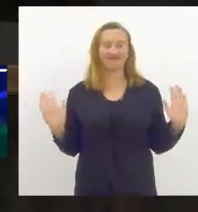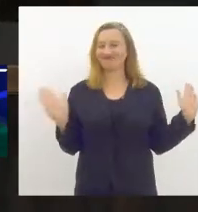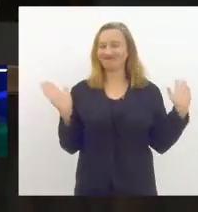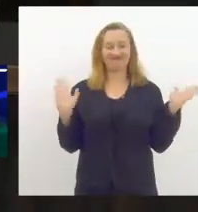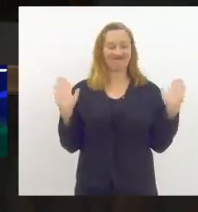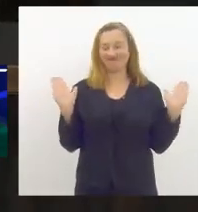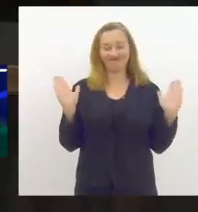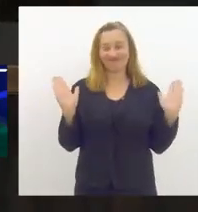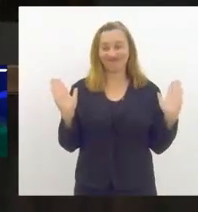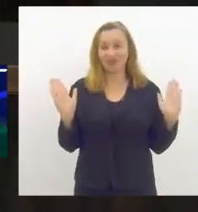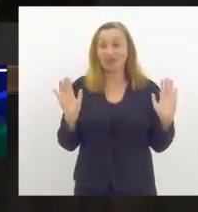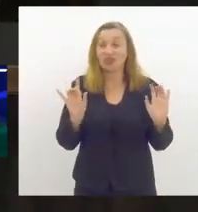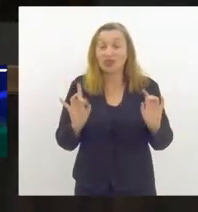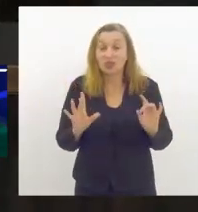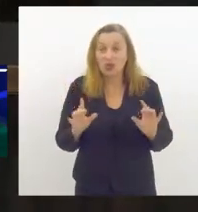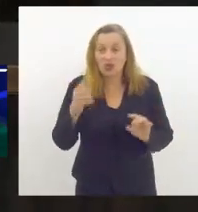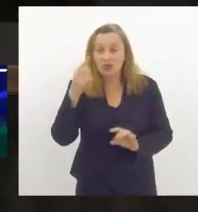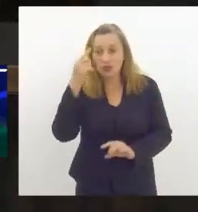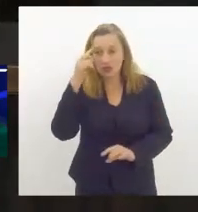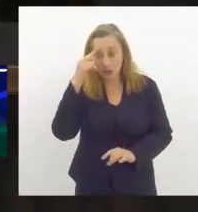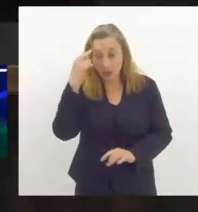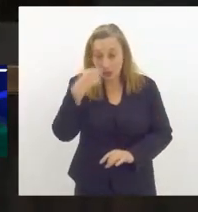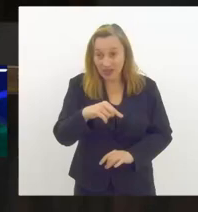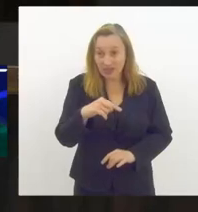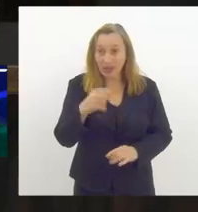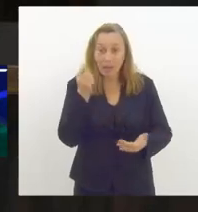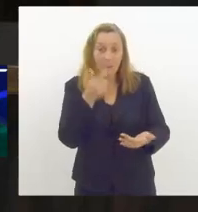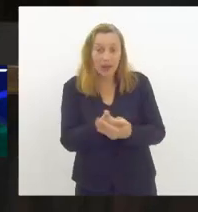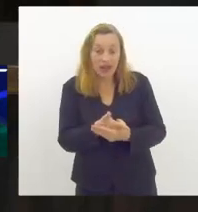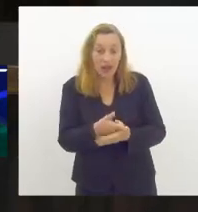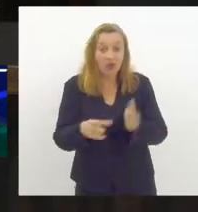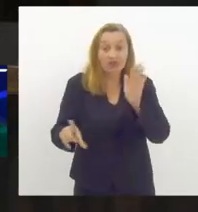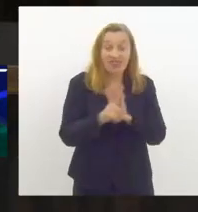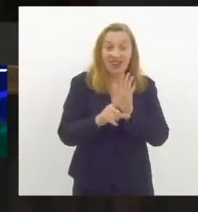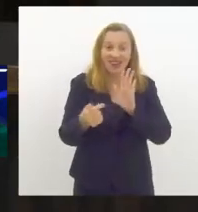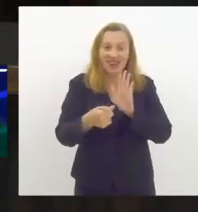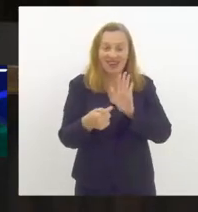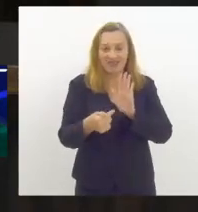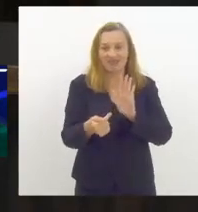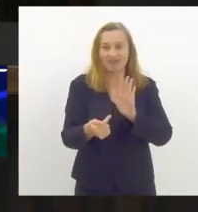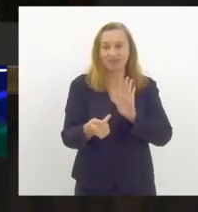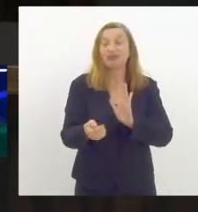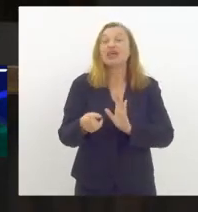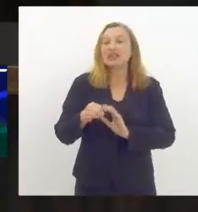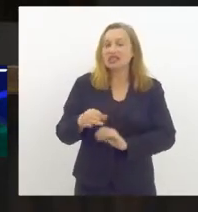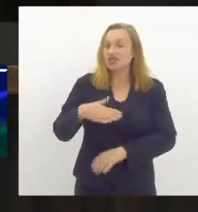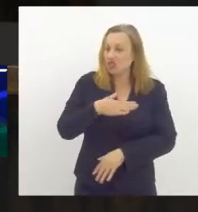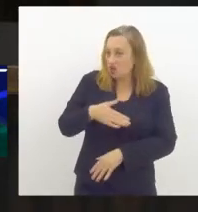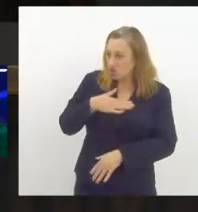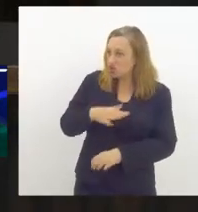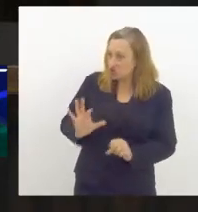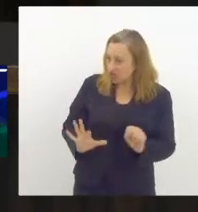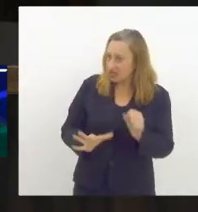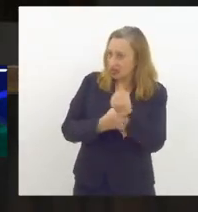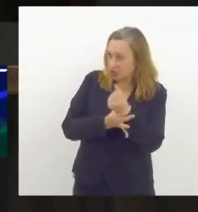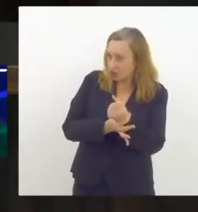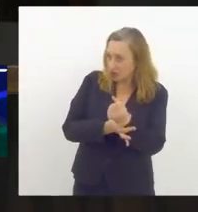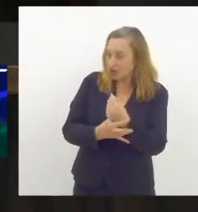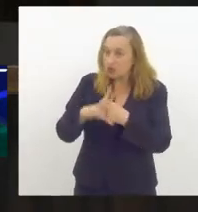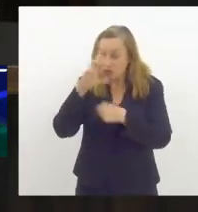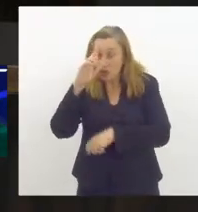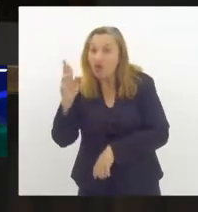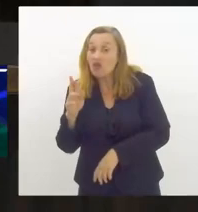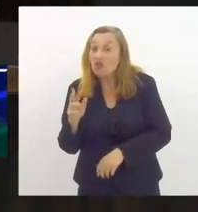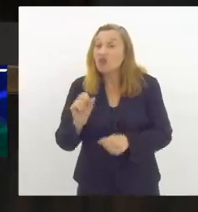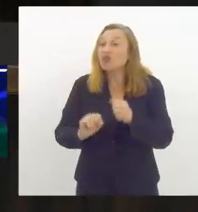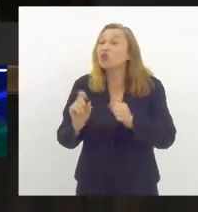Vale bastava Se eu mandar apagar aquilo que estava previsto na lei Mas o senhor que diz que gosta da segurança o que